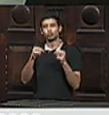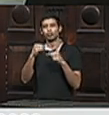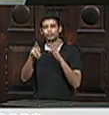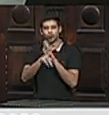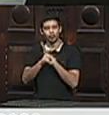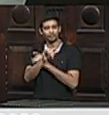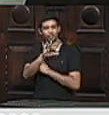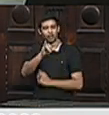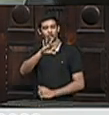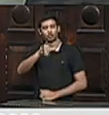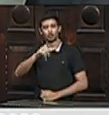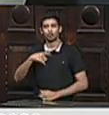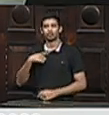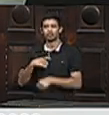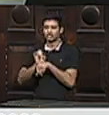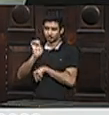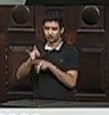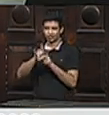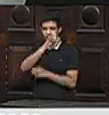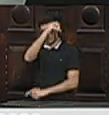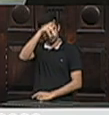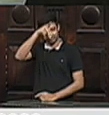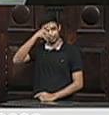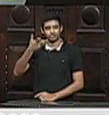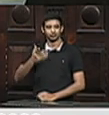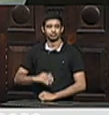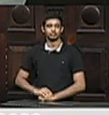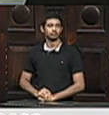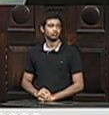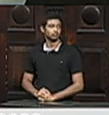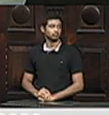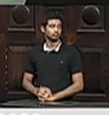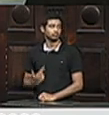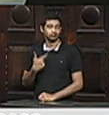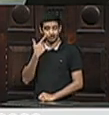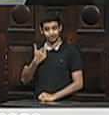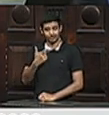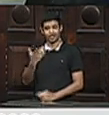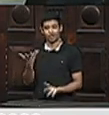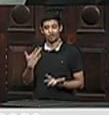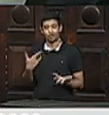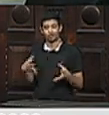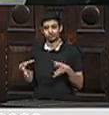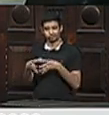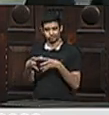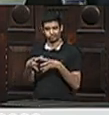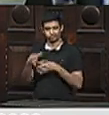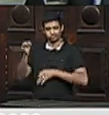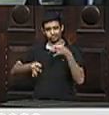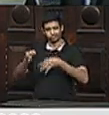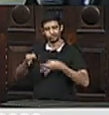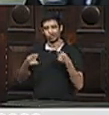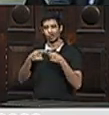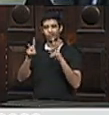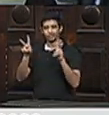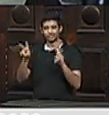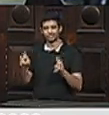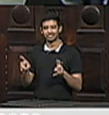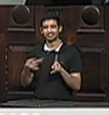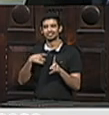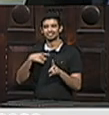a liminar tenha sido concedida, não tenha sido cassada e esta casa continue sem respeitar. De qualquer maneira, senhor